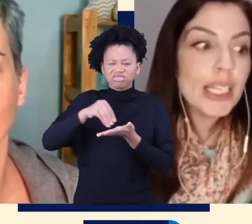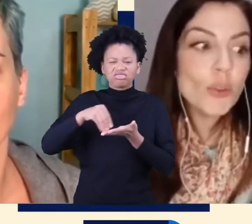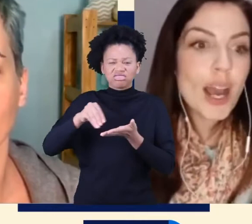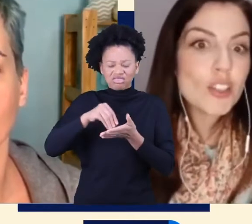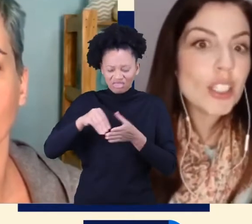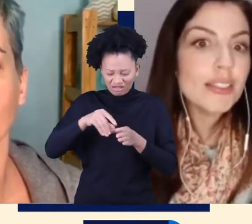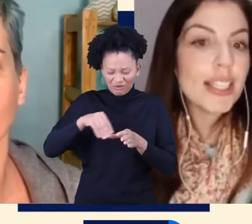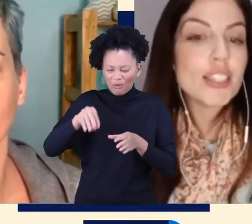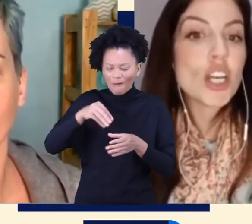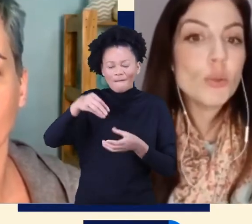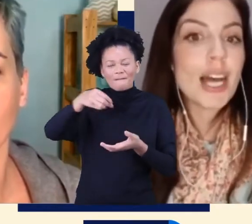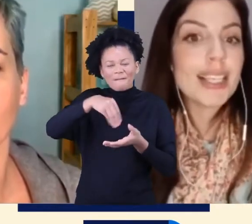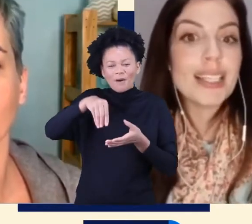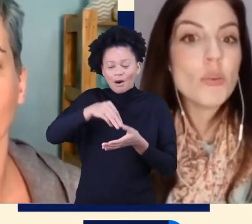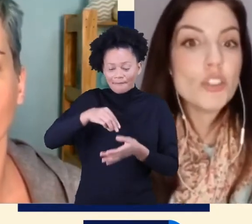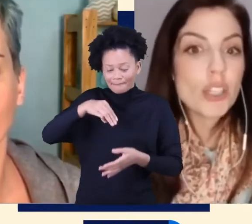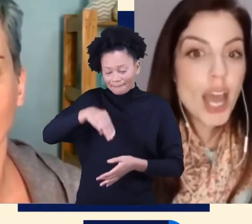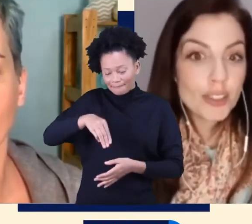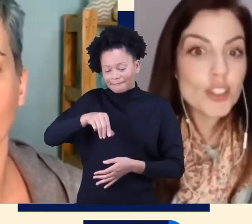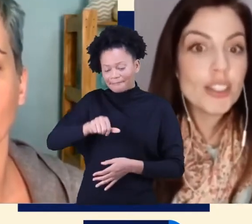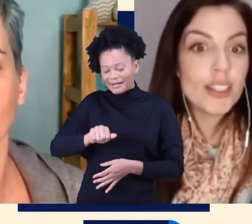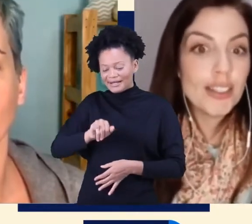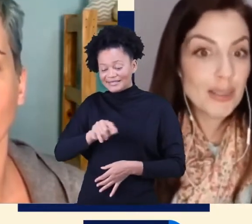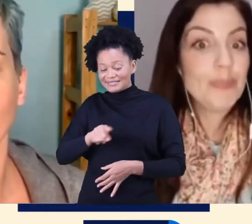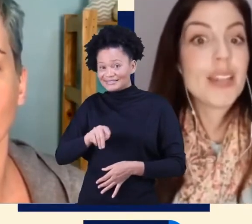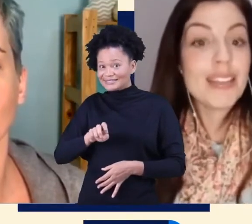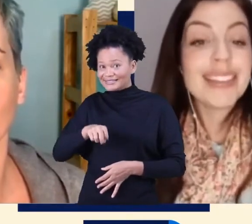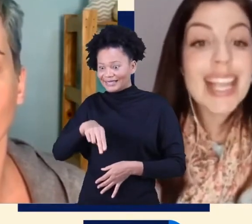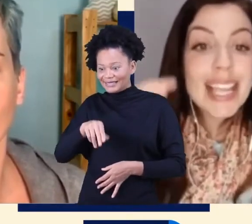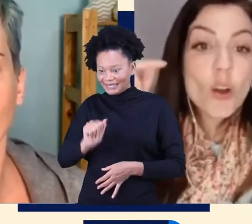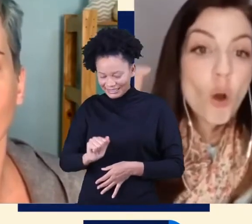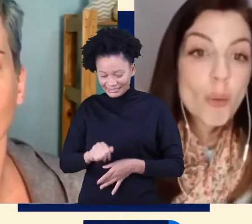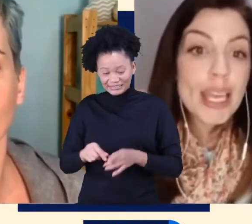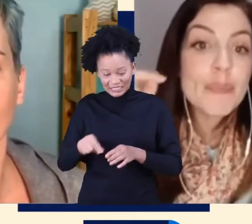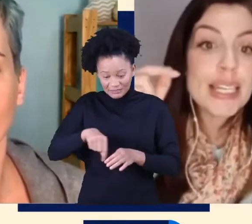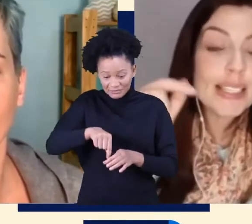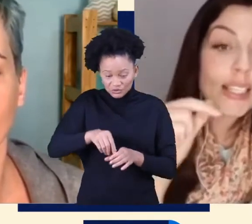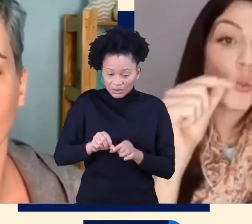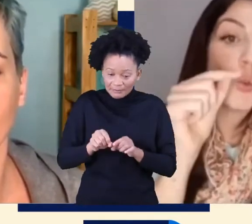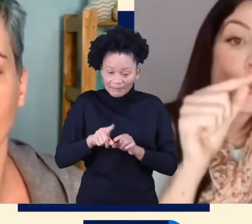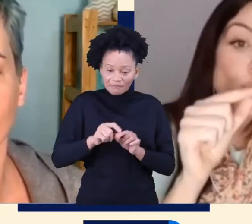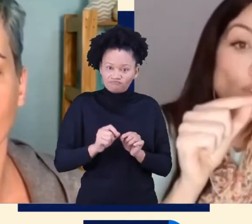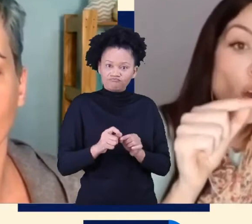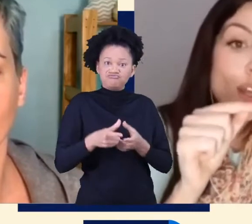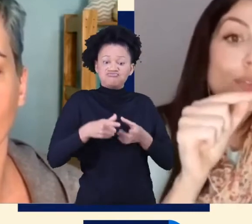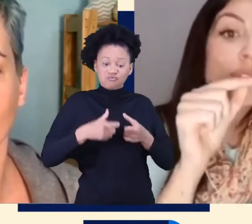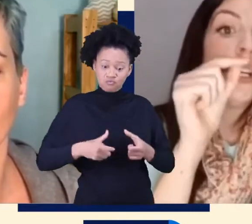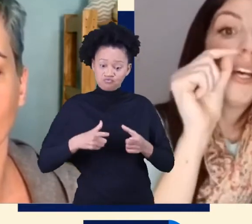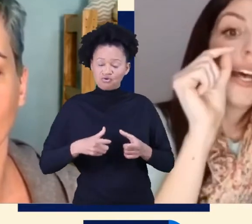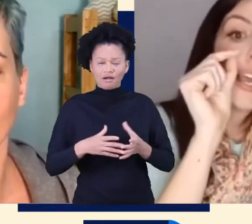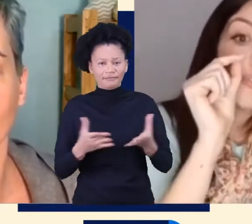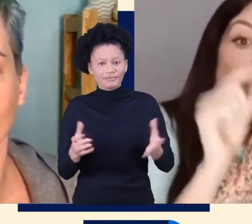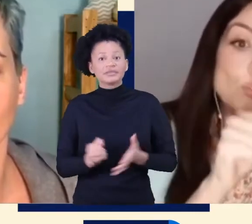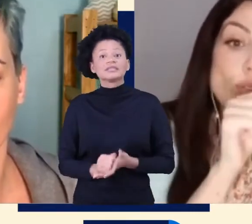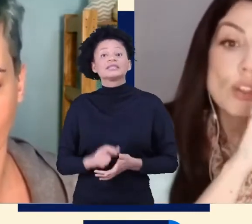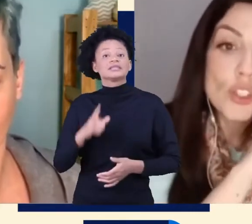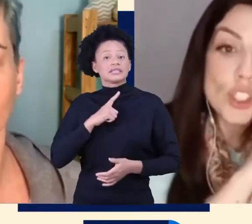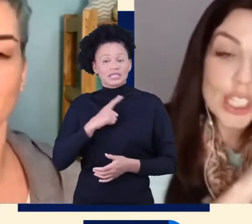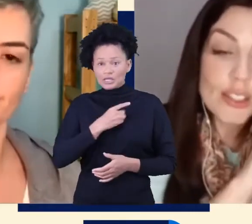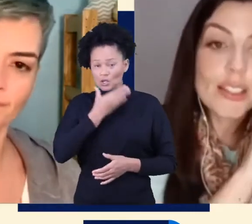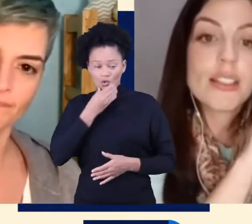e aí o menino acha que ele tem que ejacular aquela quantidade. Né? Tem homem aparecendo no consultório